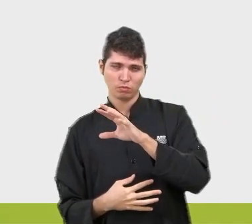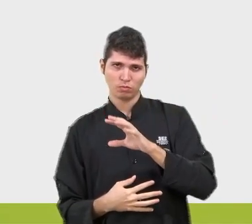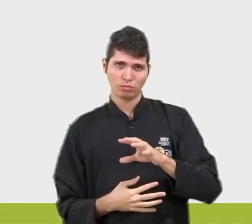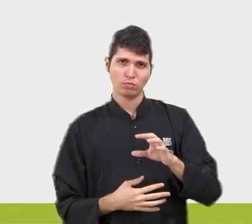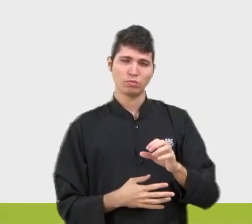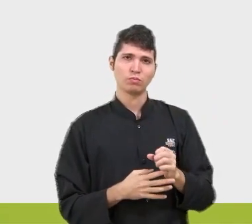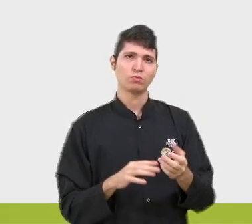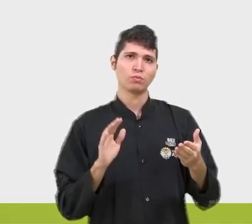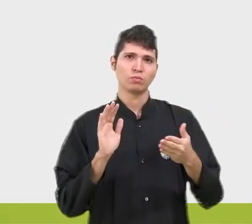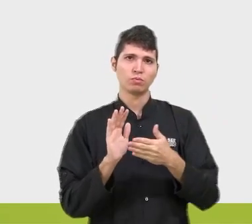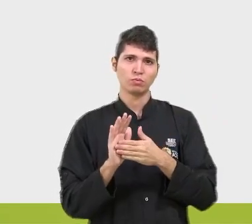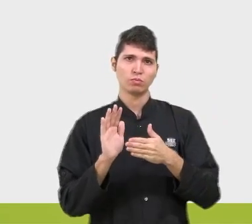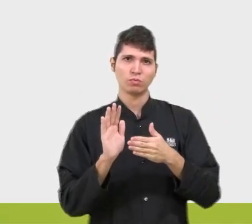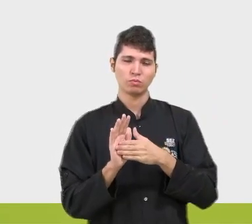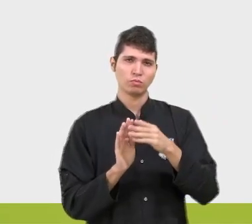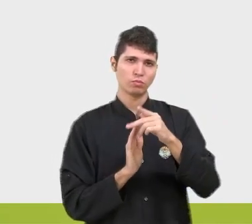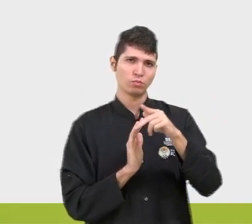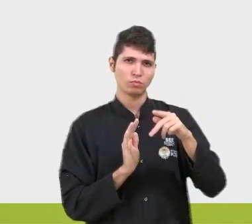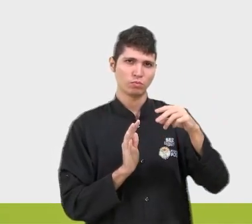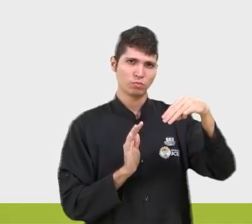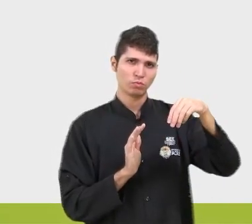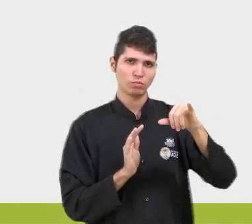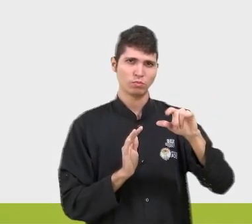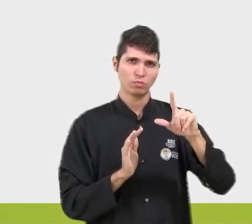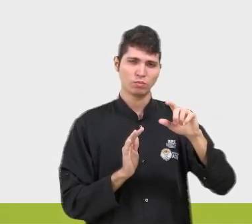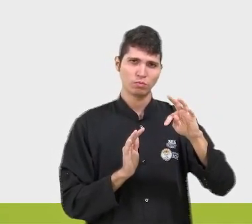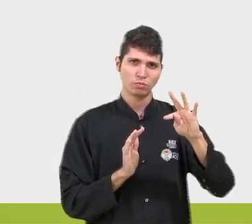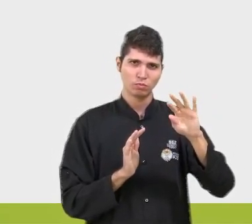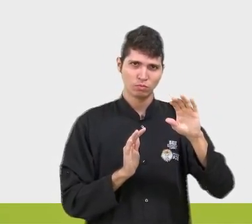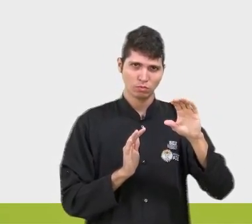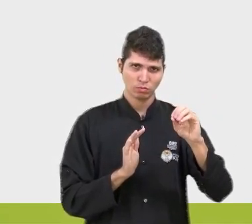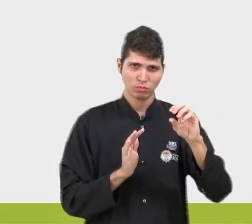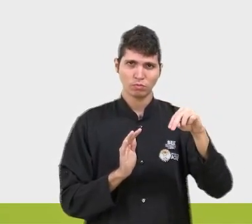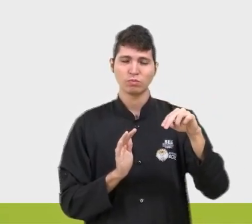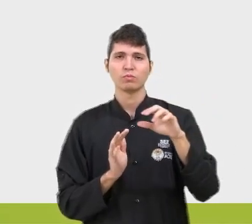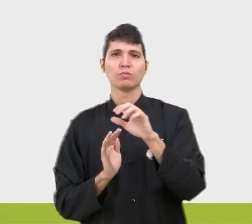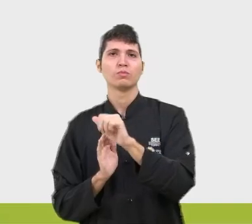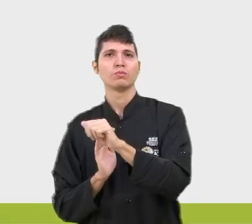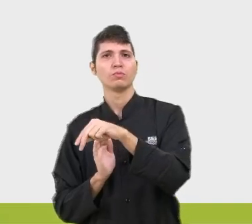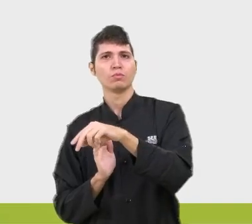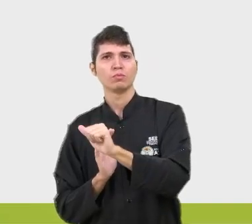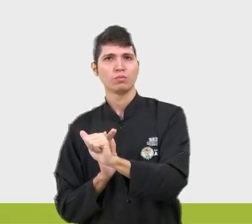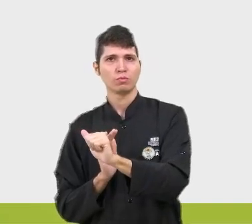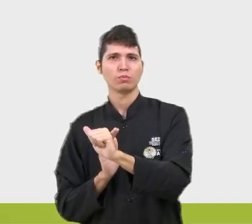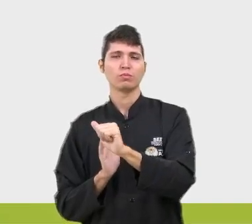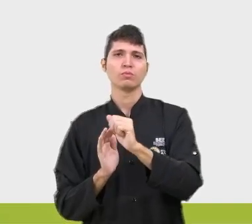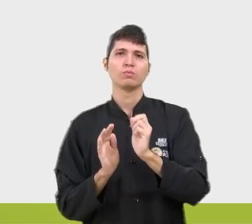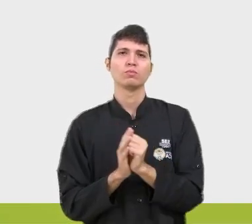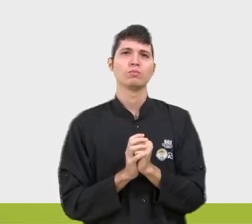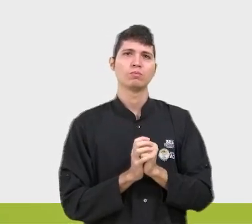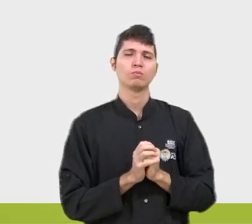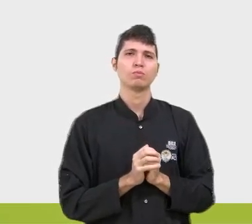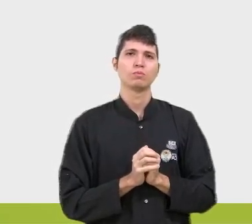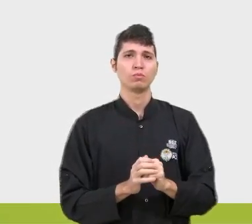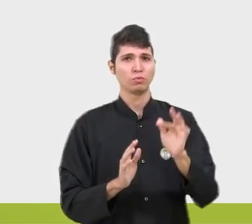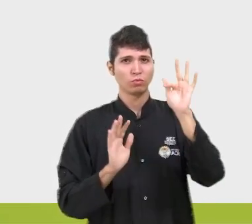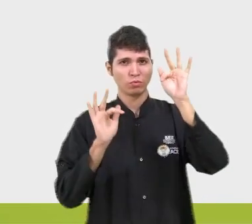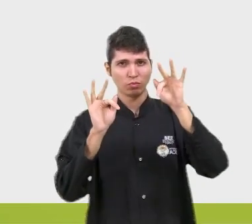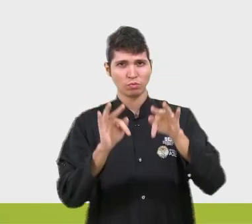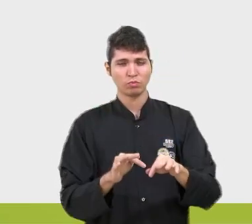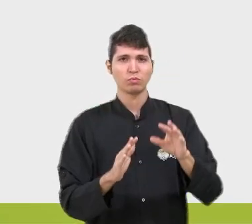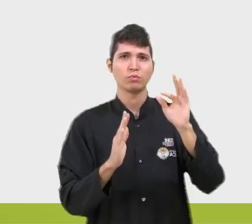Brasil, proposta pelos professores Milton Santos e Ana Clara Torres Ribeiro, no final da